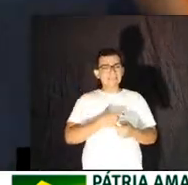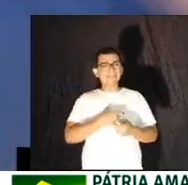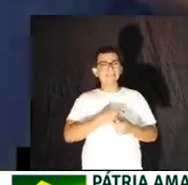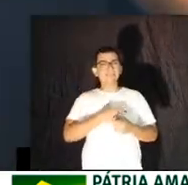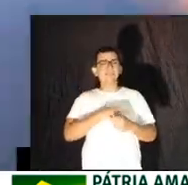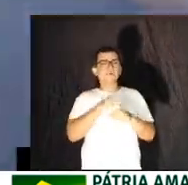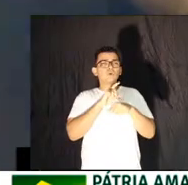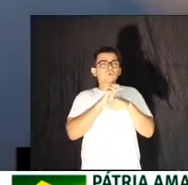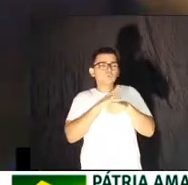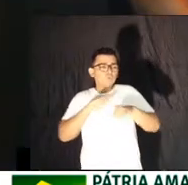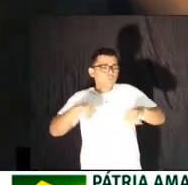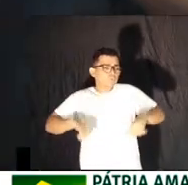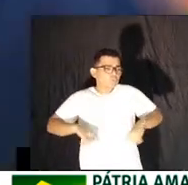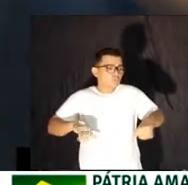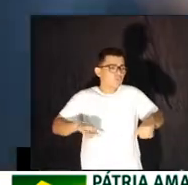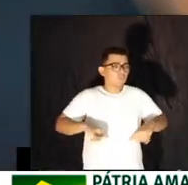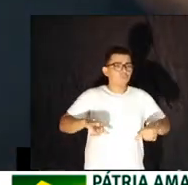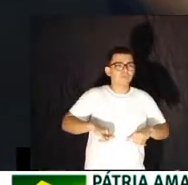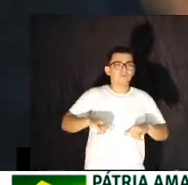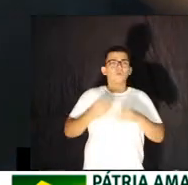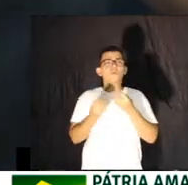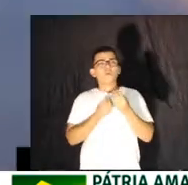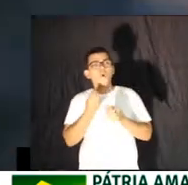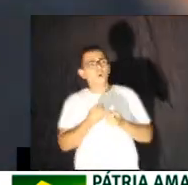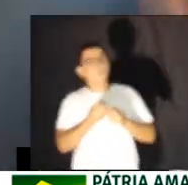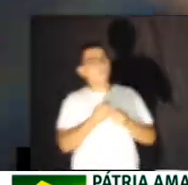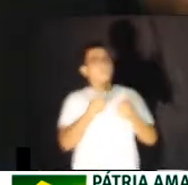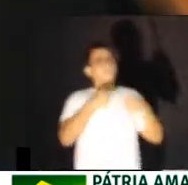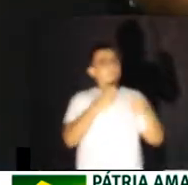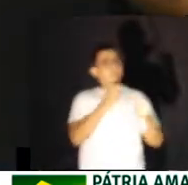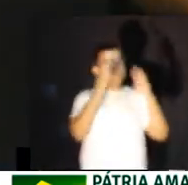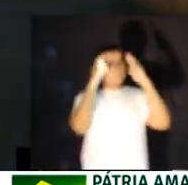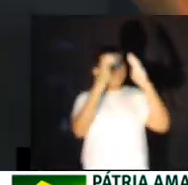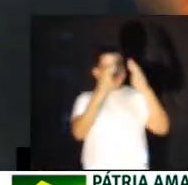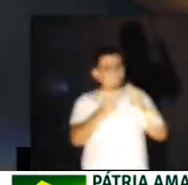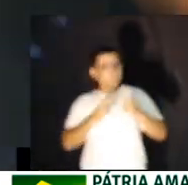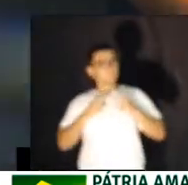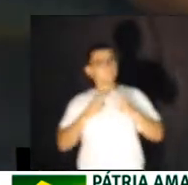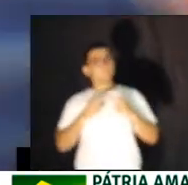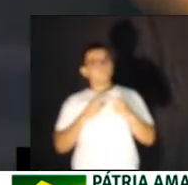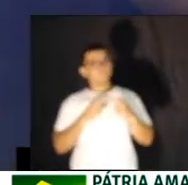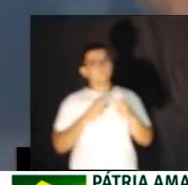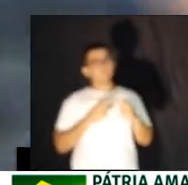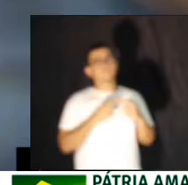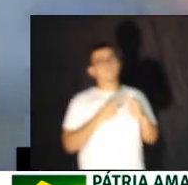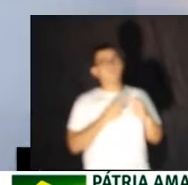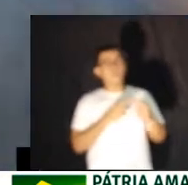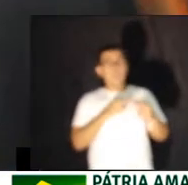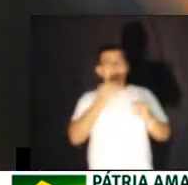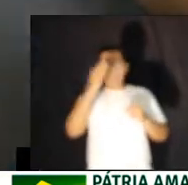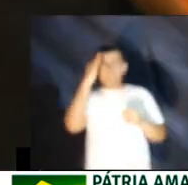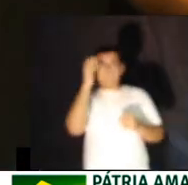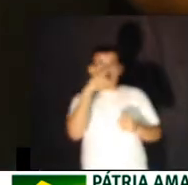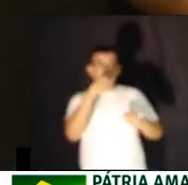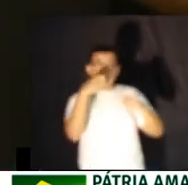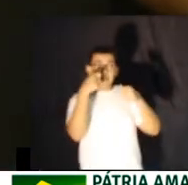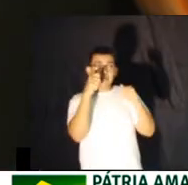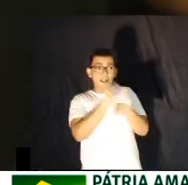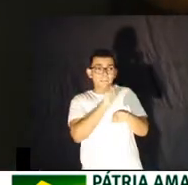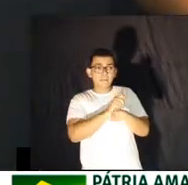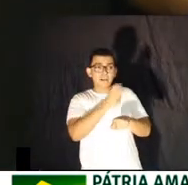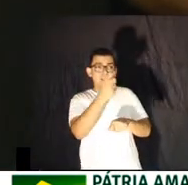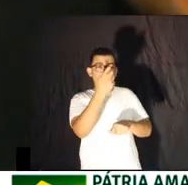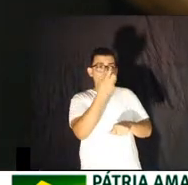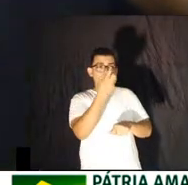tô querendo uma conversa sobre você. Sei que tá esperando uma crítica, mas tô